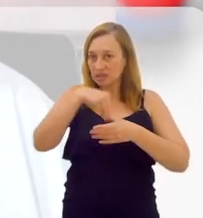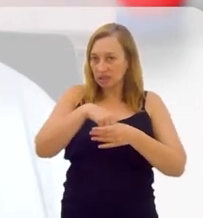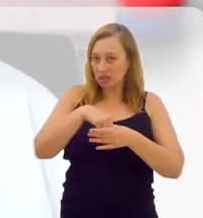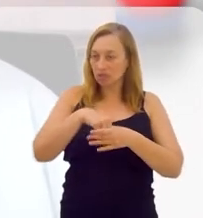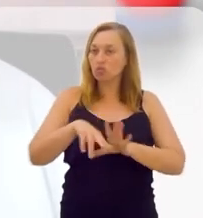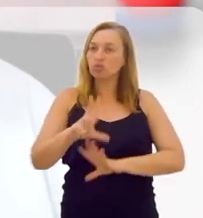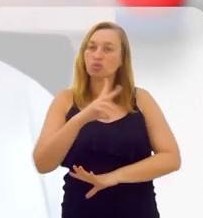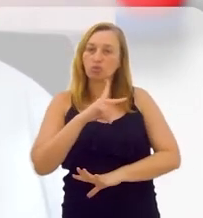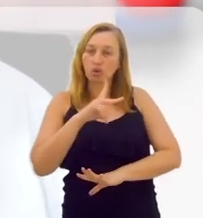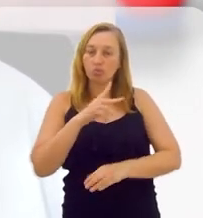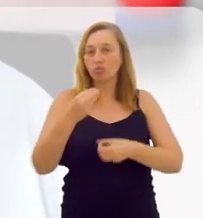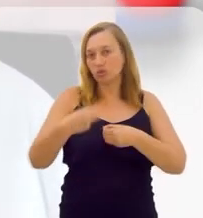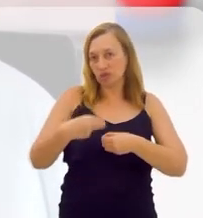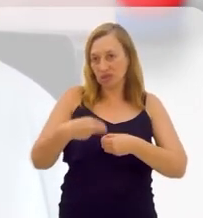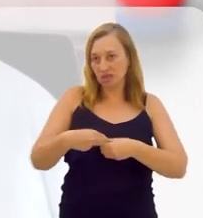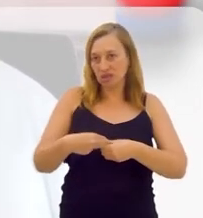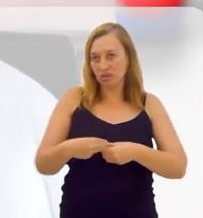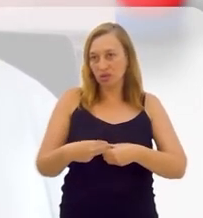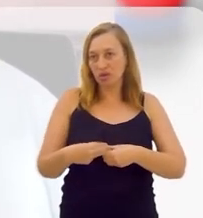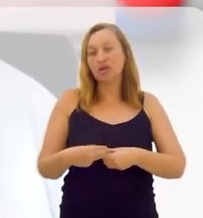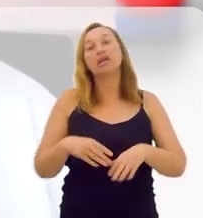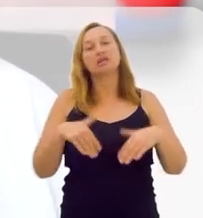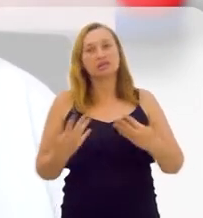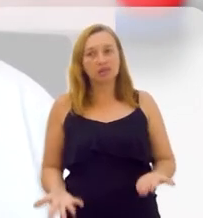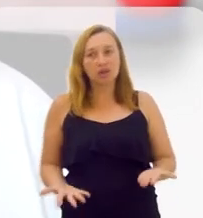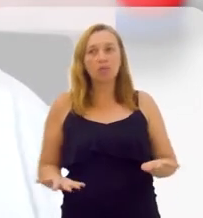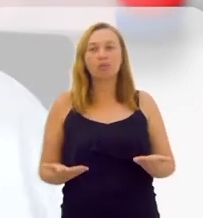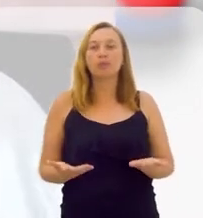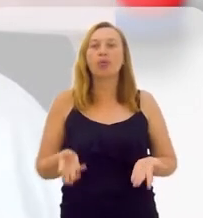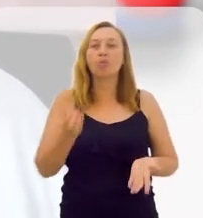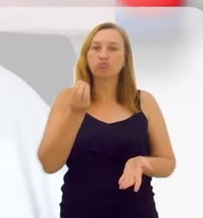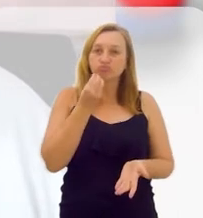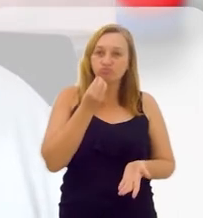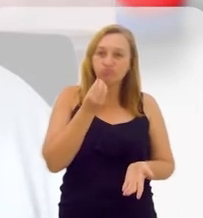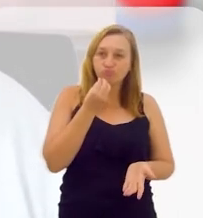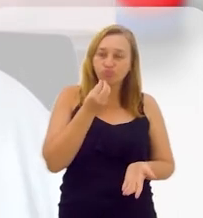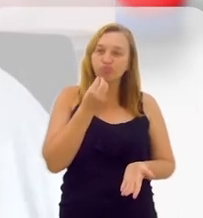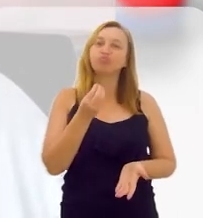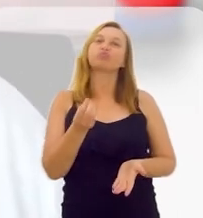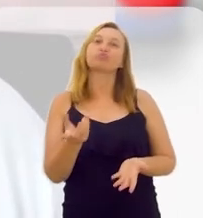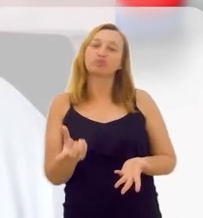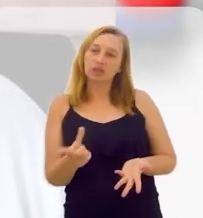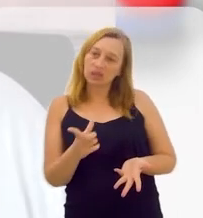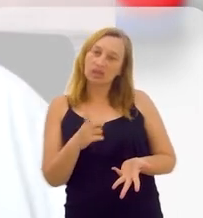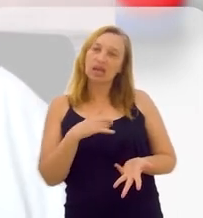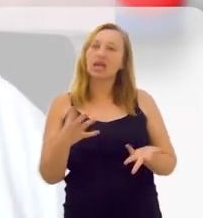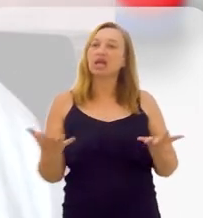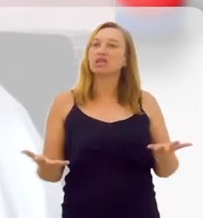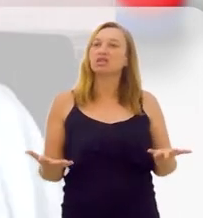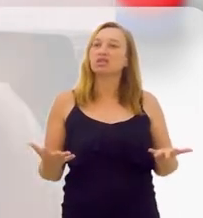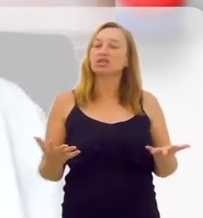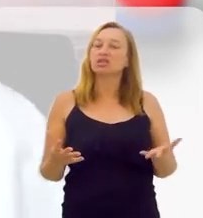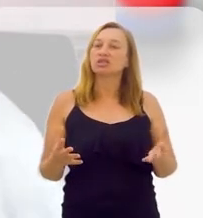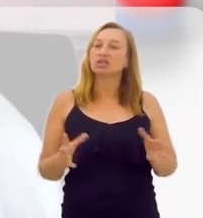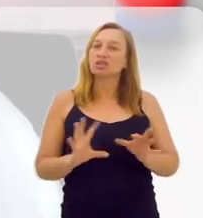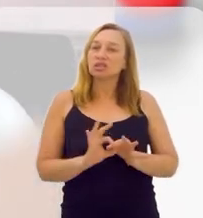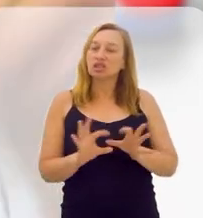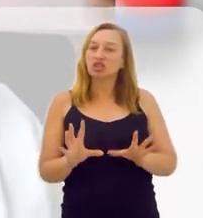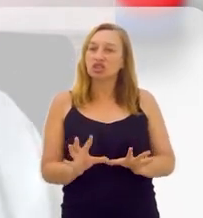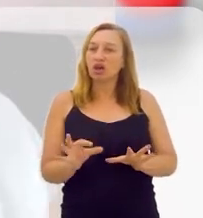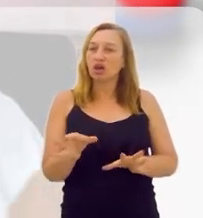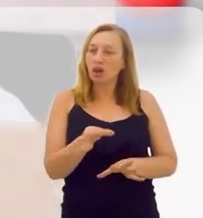geram dentro do próprio município, entendeu? Então é uma oportunidade que a gente teve de